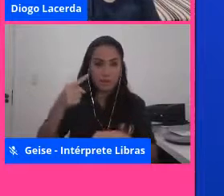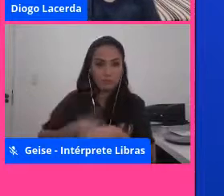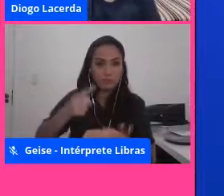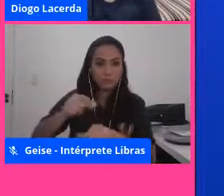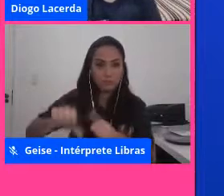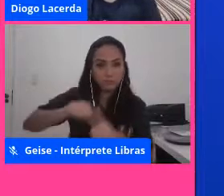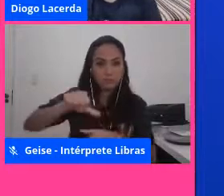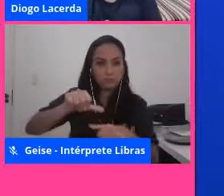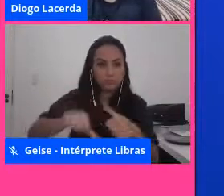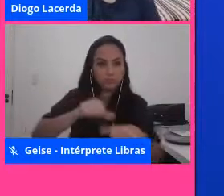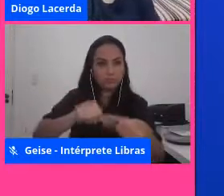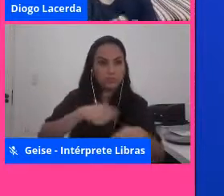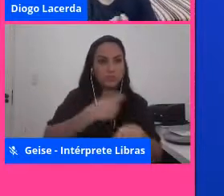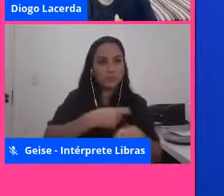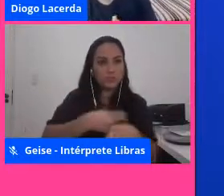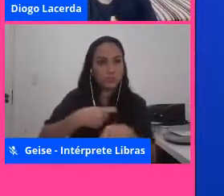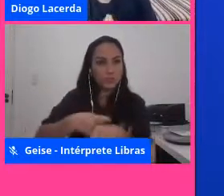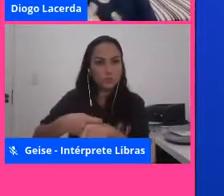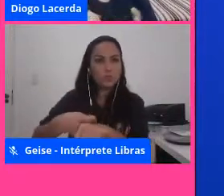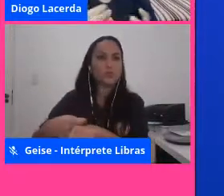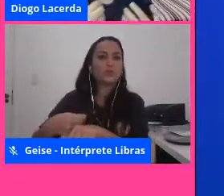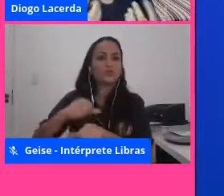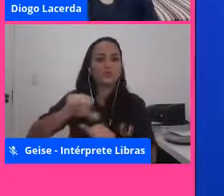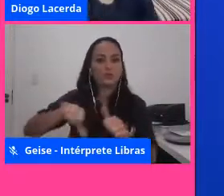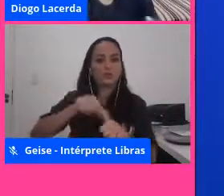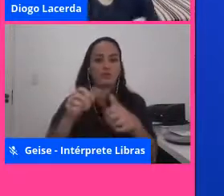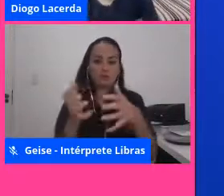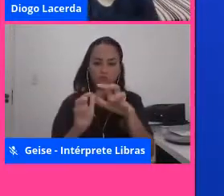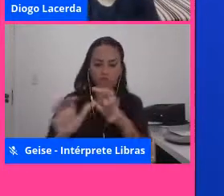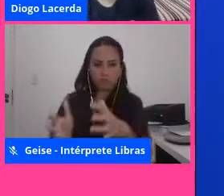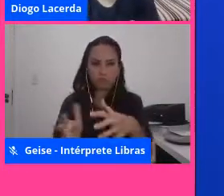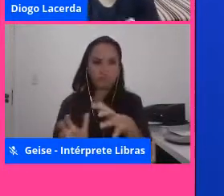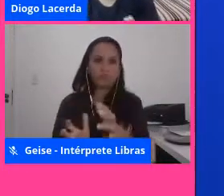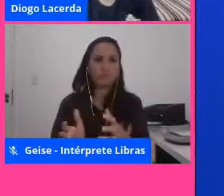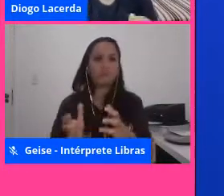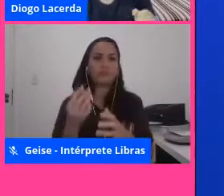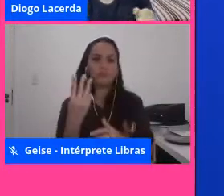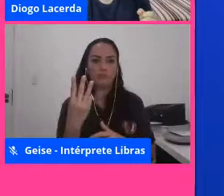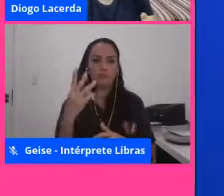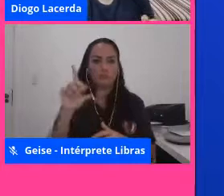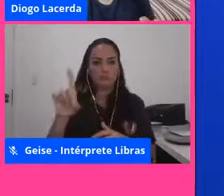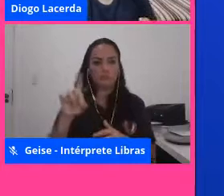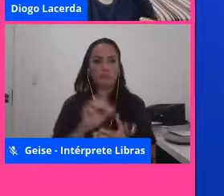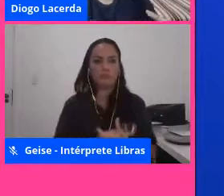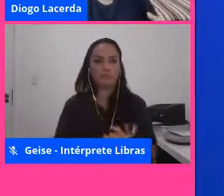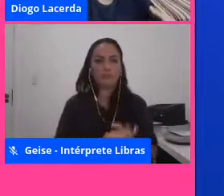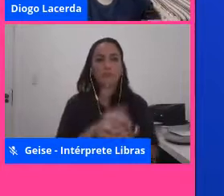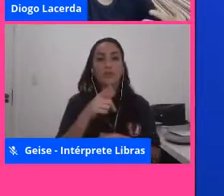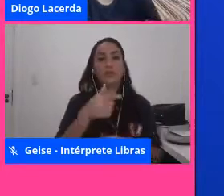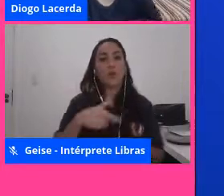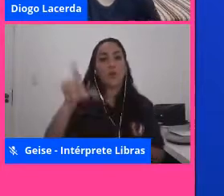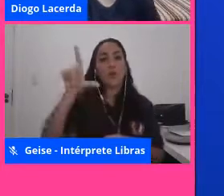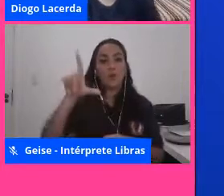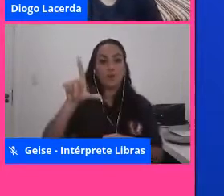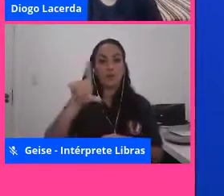uma peça 3D. Eu também tenho outro processo que é Digital Light Processing, que é basicamente você